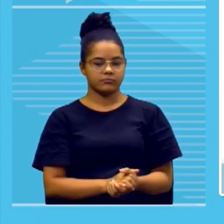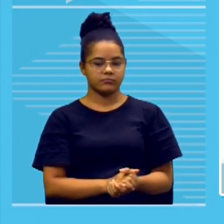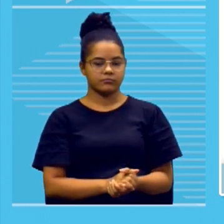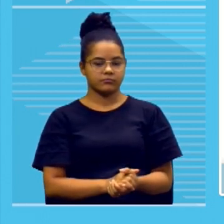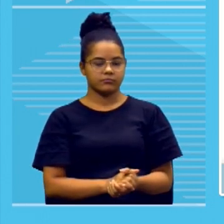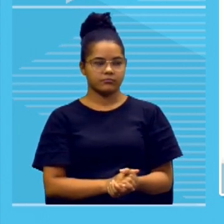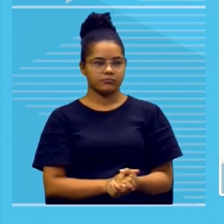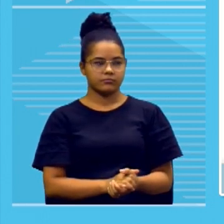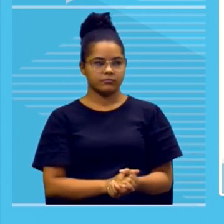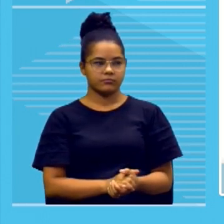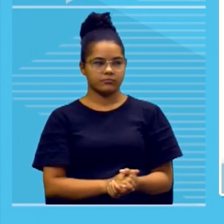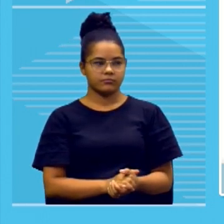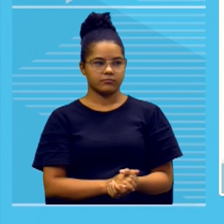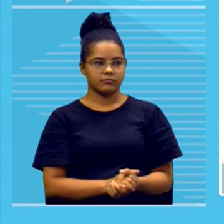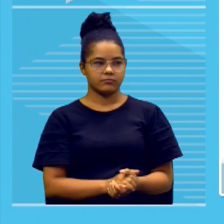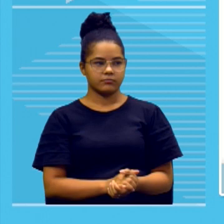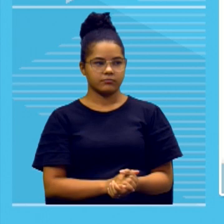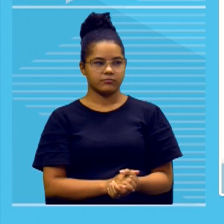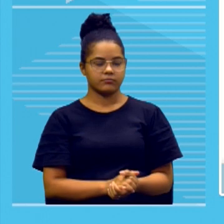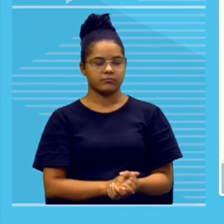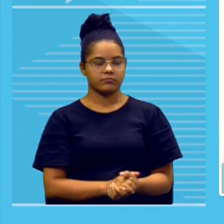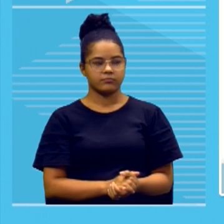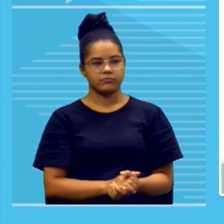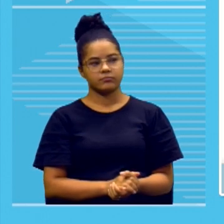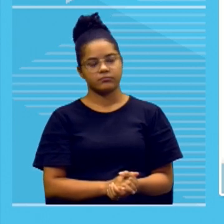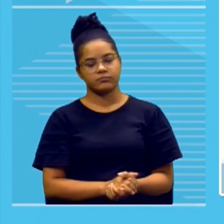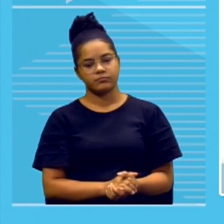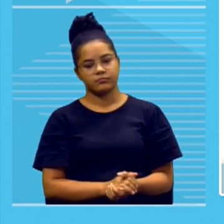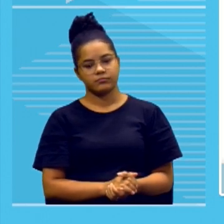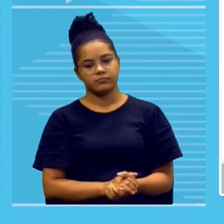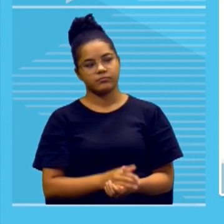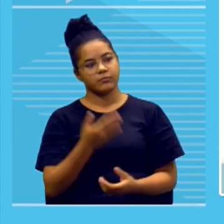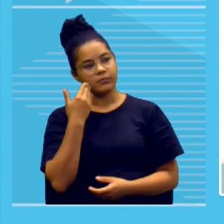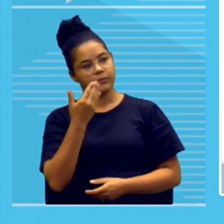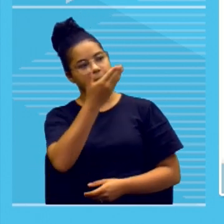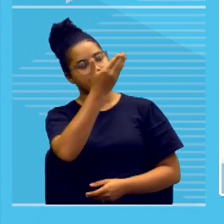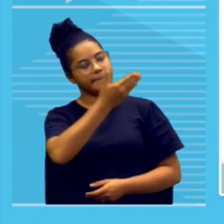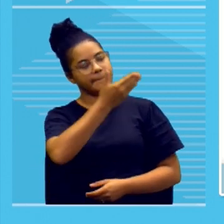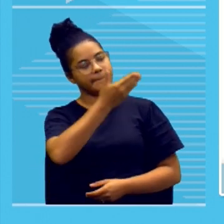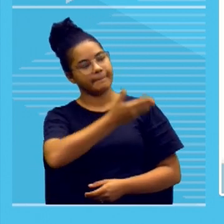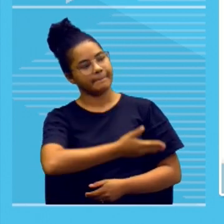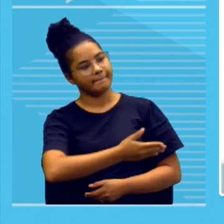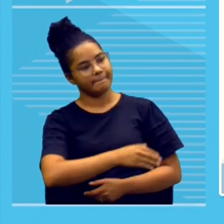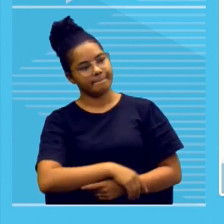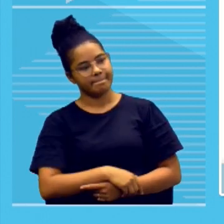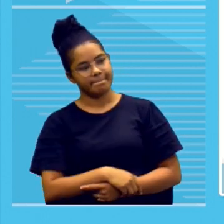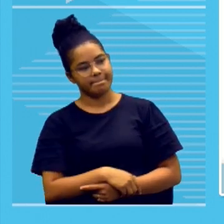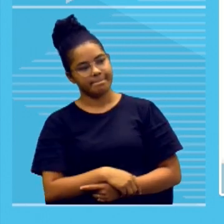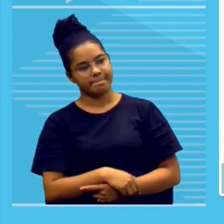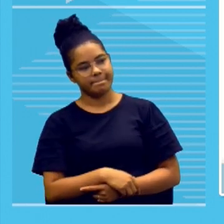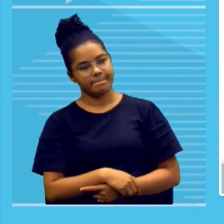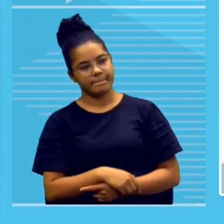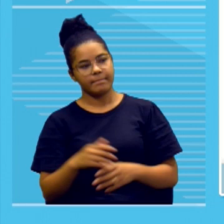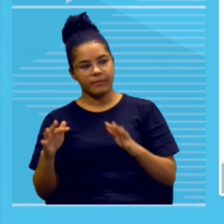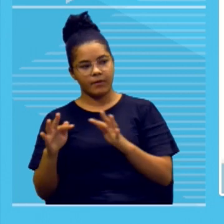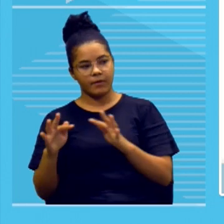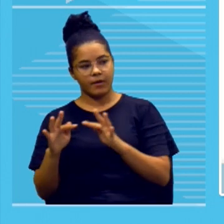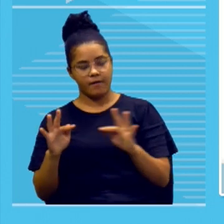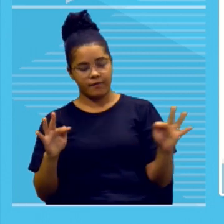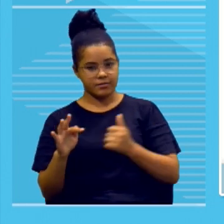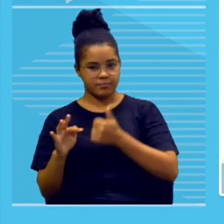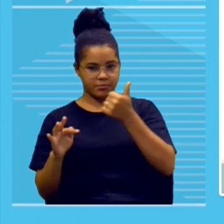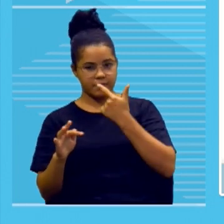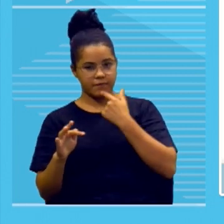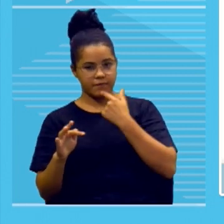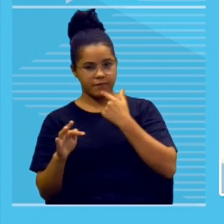Então, vamos lá. Não se usa a vírgula para separar sujeito do verbo, né? Os cachorros de raça fugiram